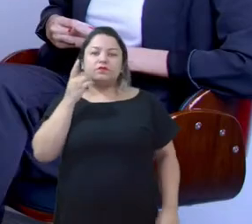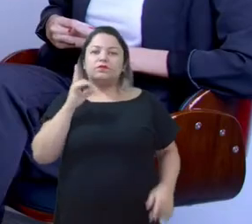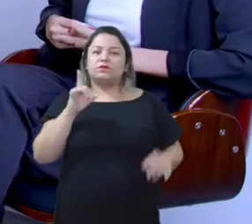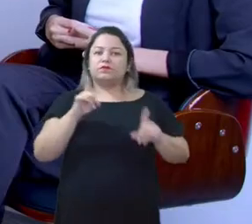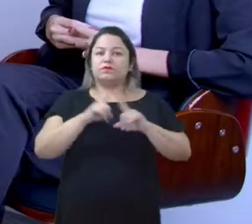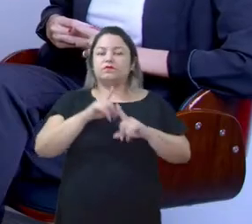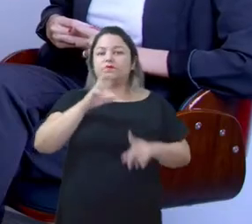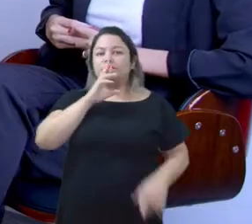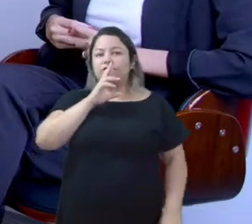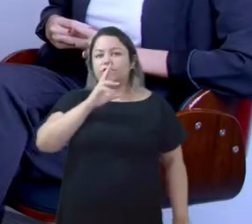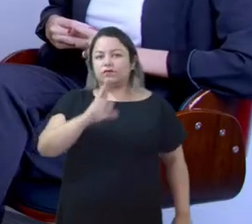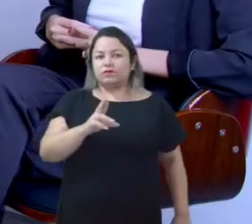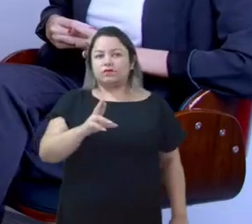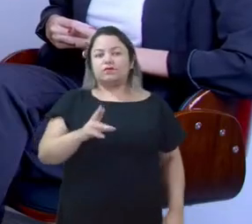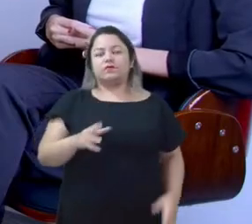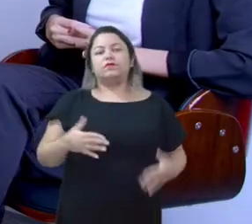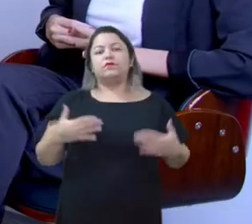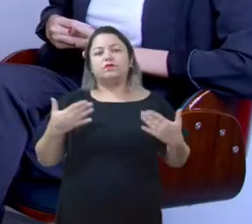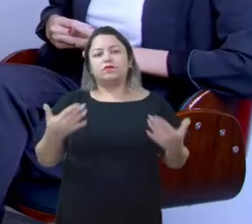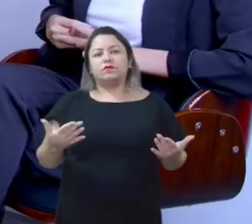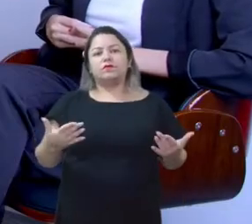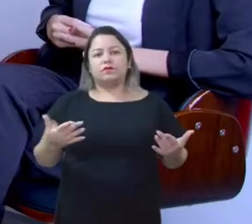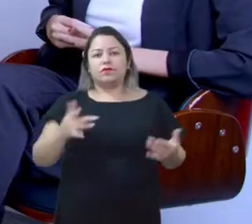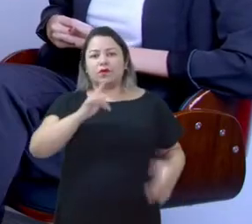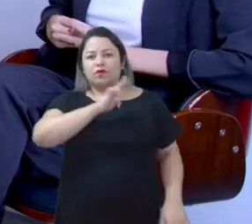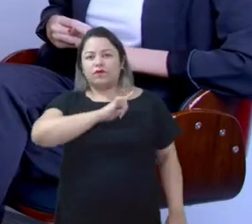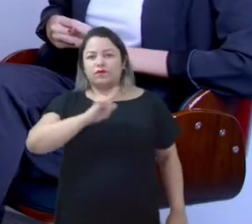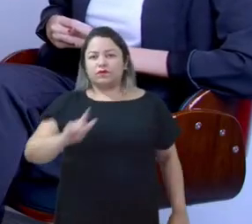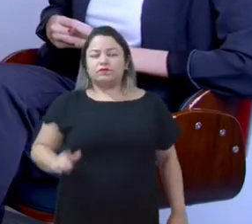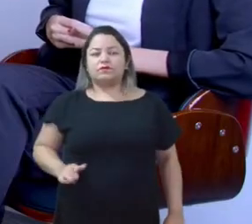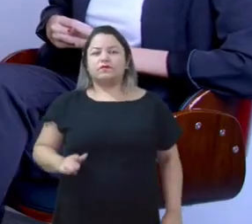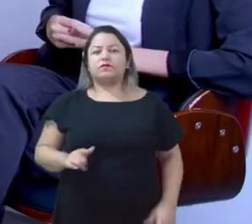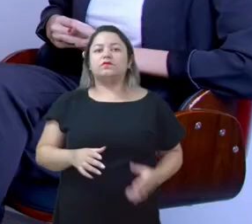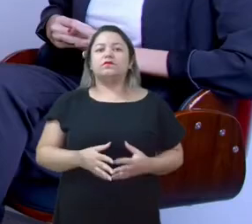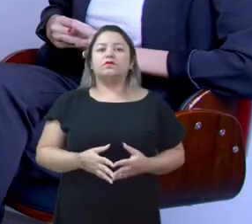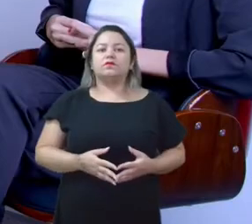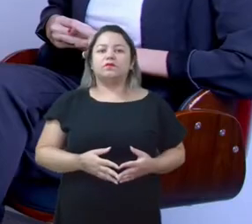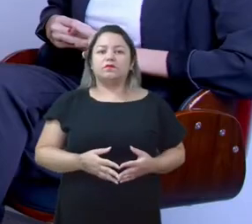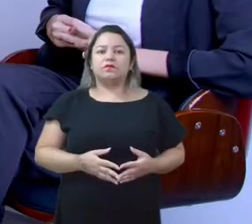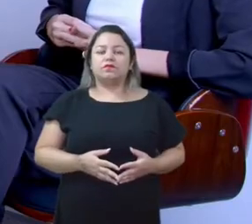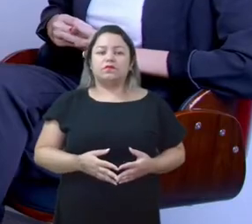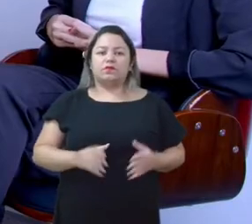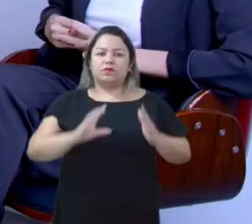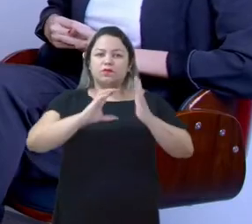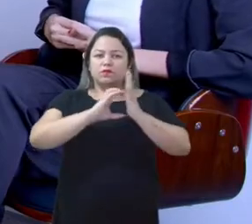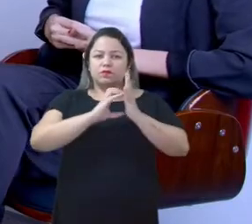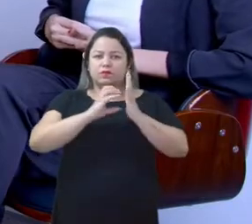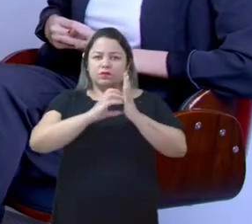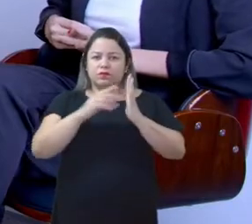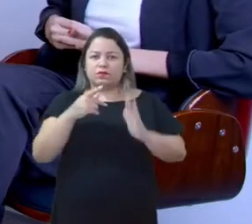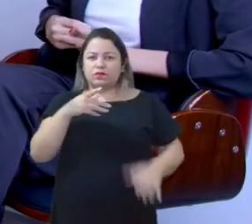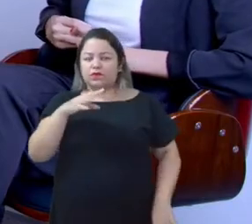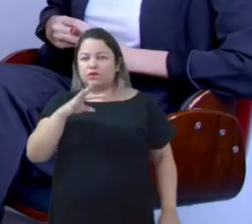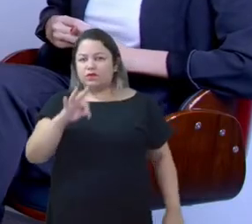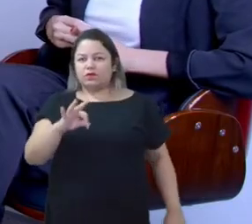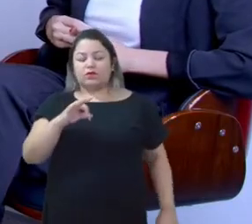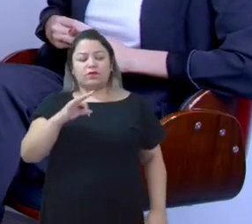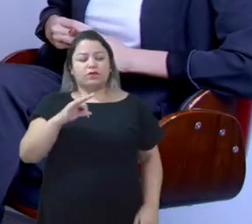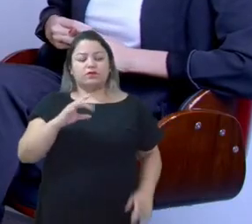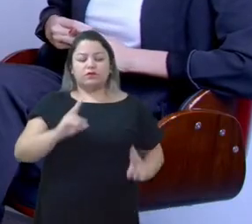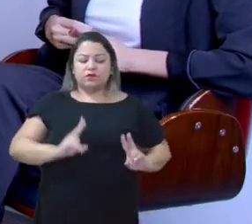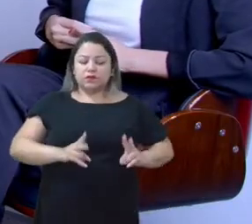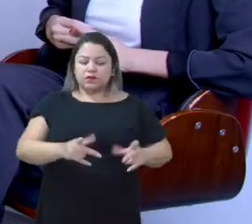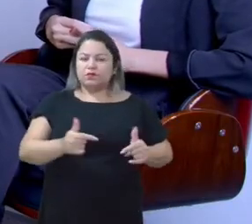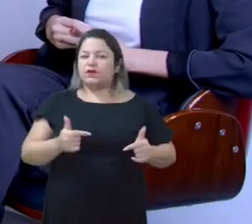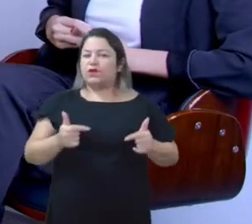resposta. Então, e cabe ao governo, principalmente o governo do Partido dos Trabalhadores, um governo que sempre